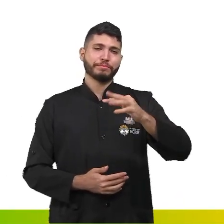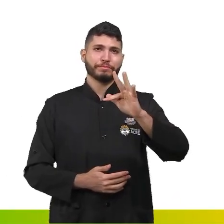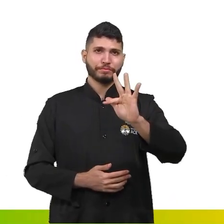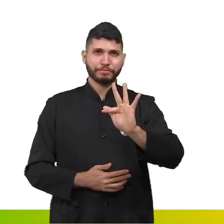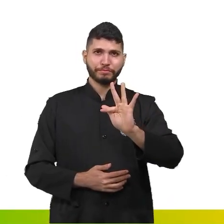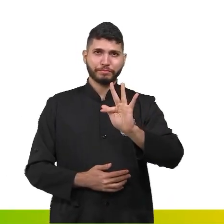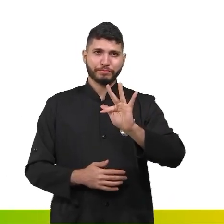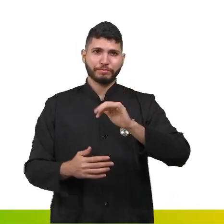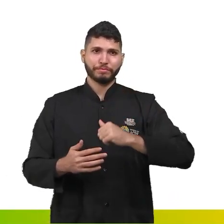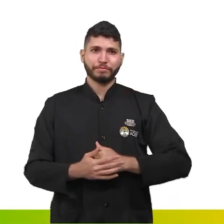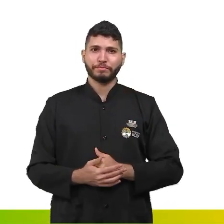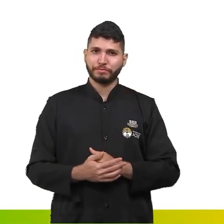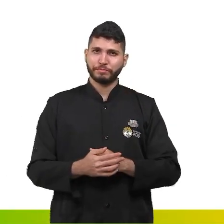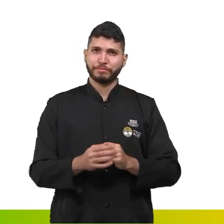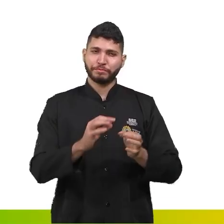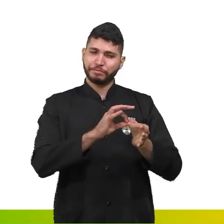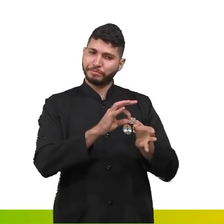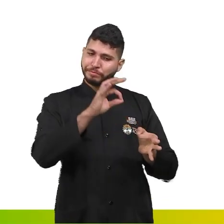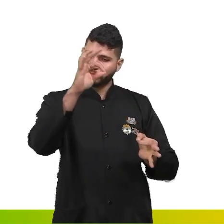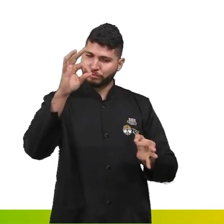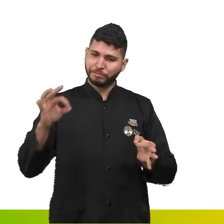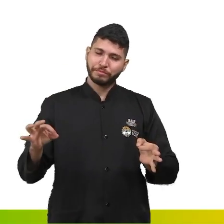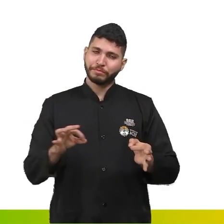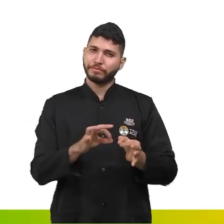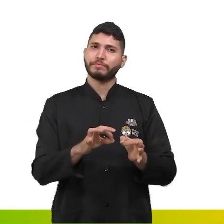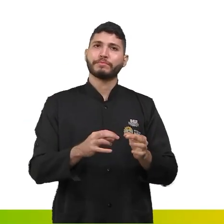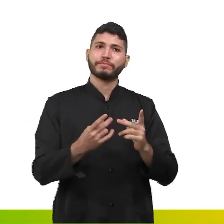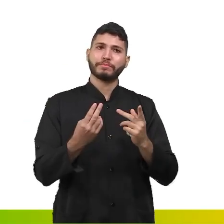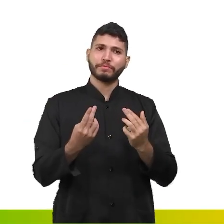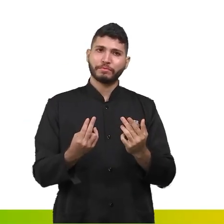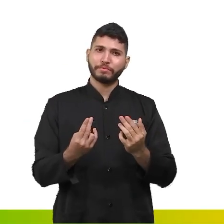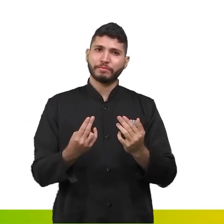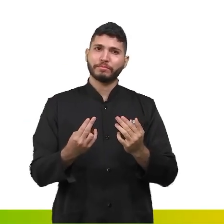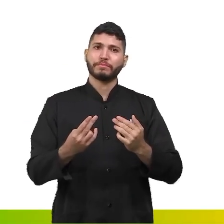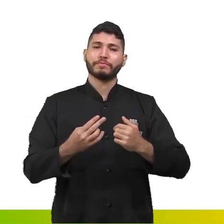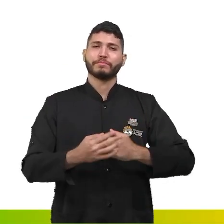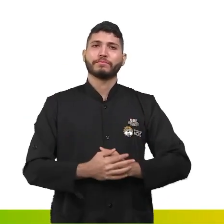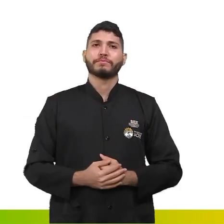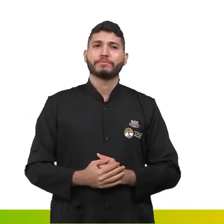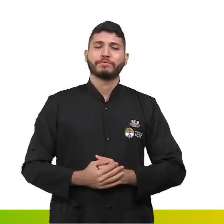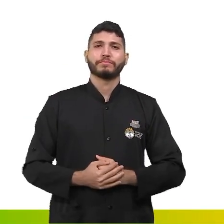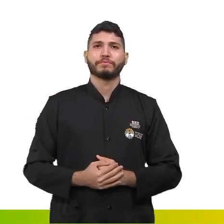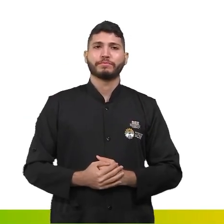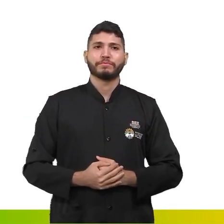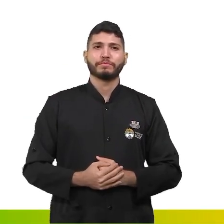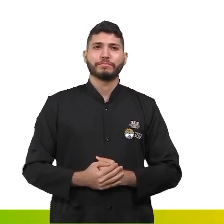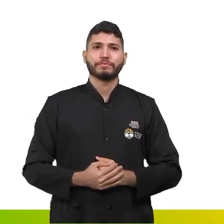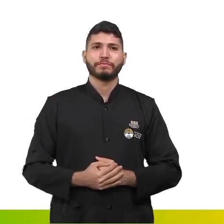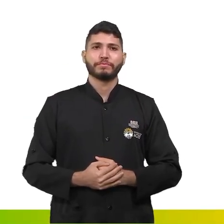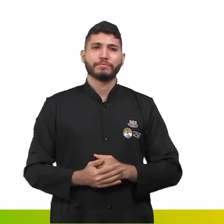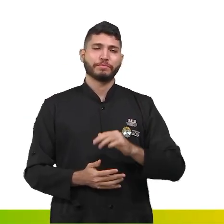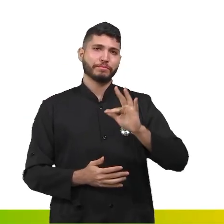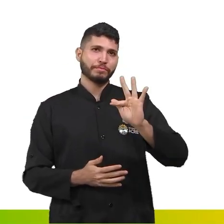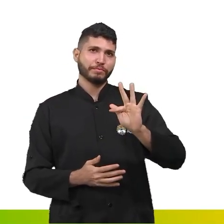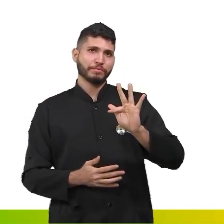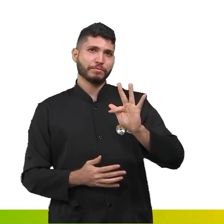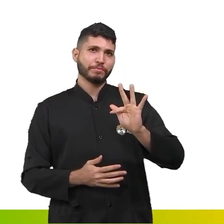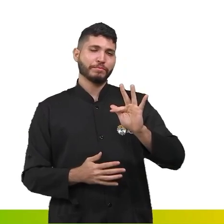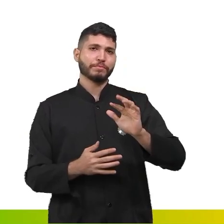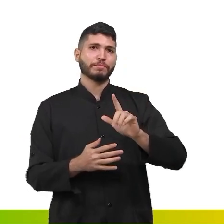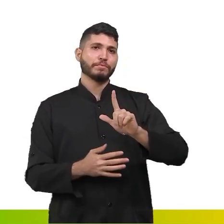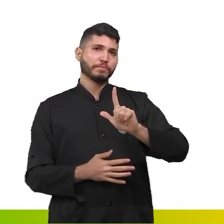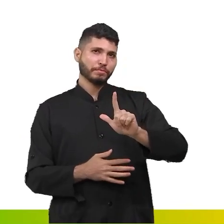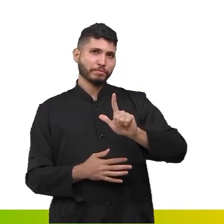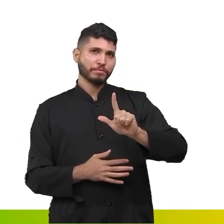São medidas iguais. Esses valores C é a medida do lado AB, o valor F é a medida do lado